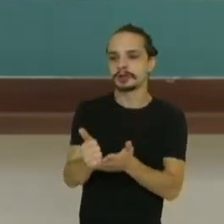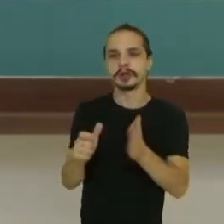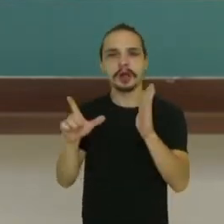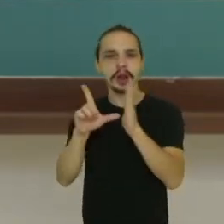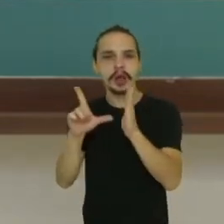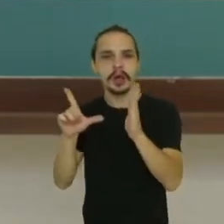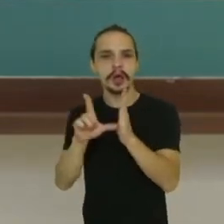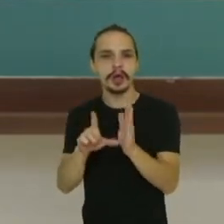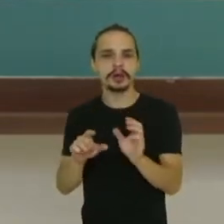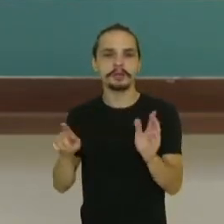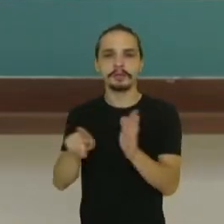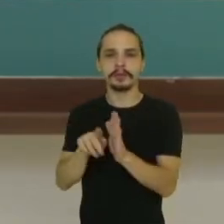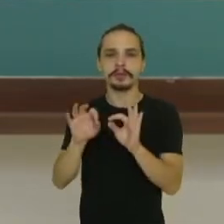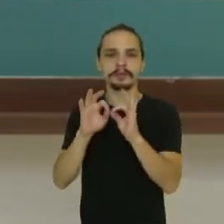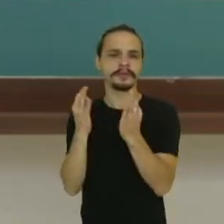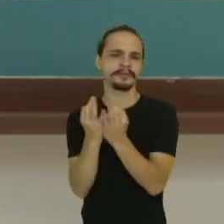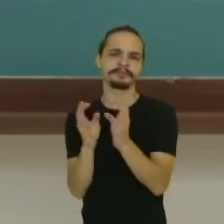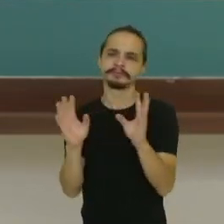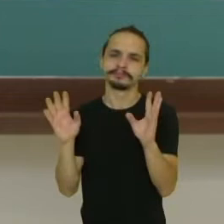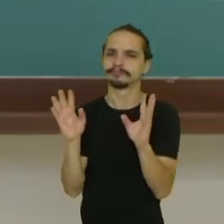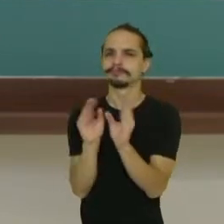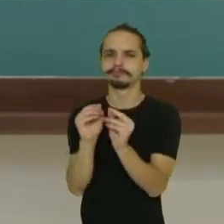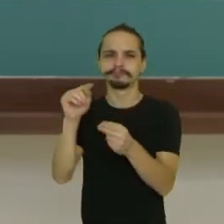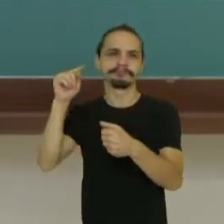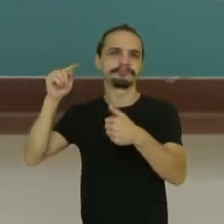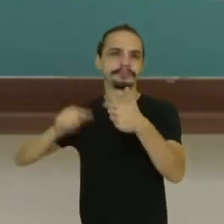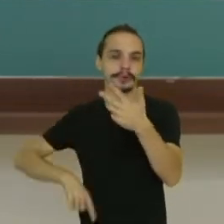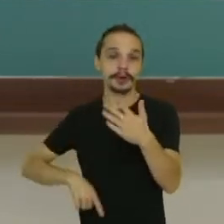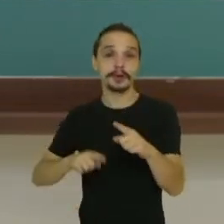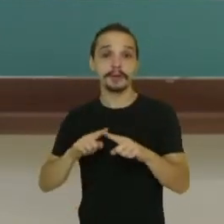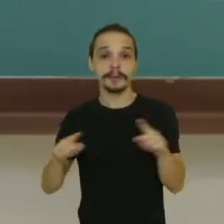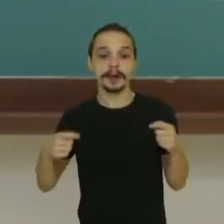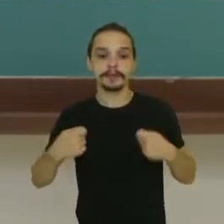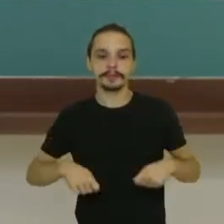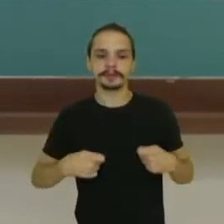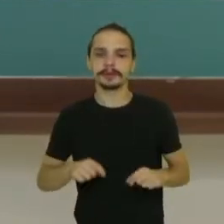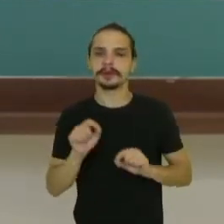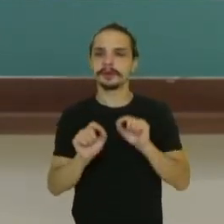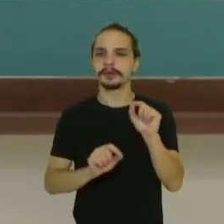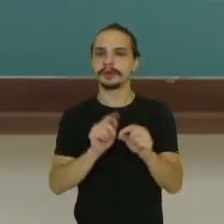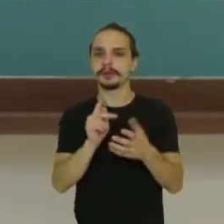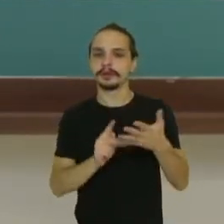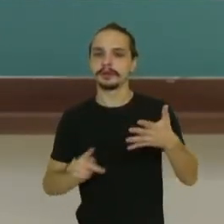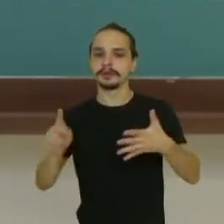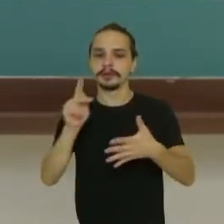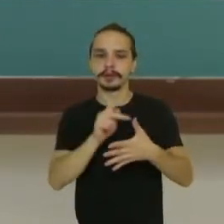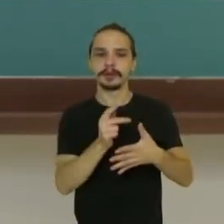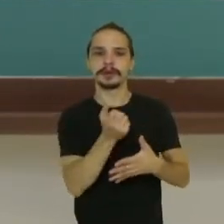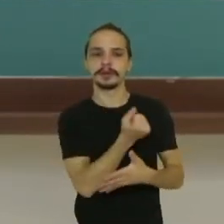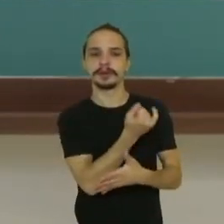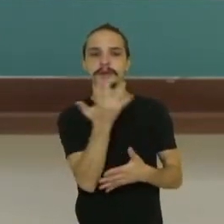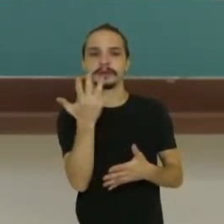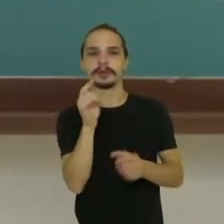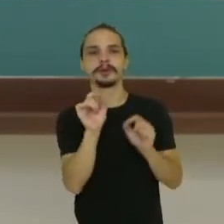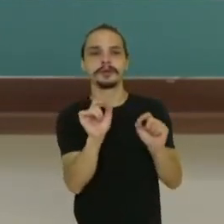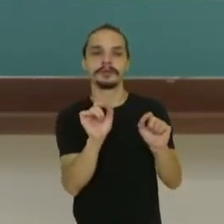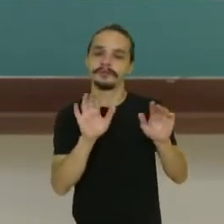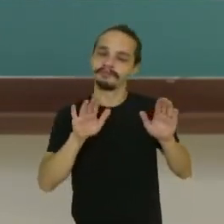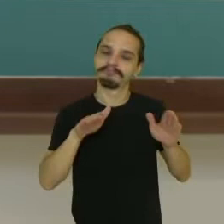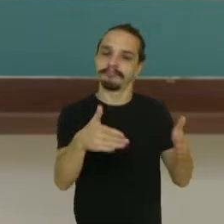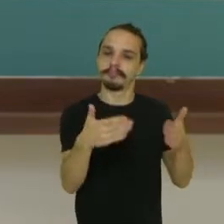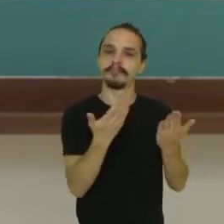que a família possa ter enfim mas nós precisamos priorizar algumas tarefas e o estudo deve ser